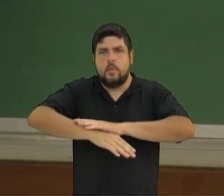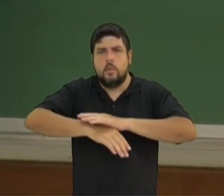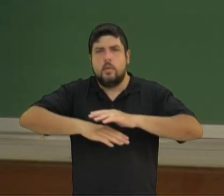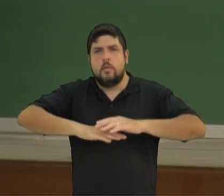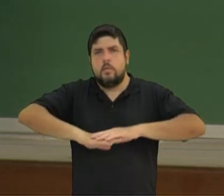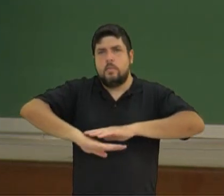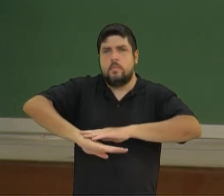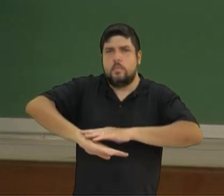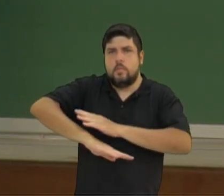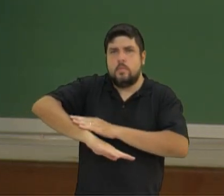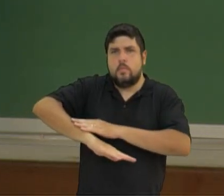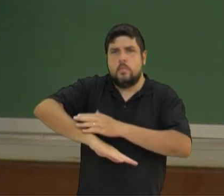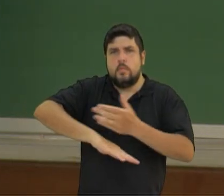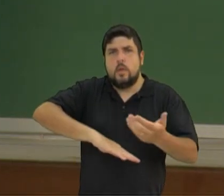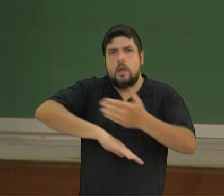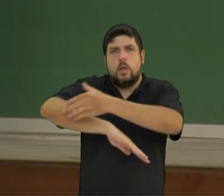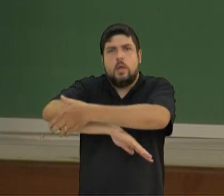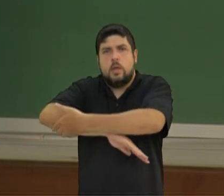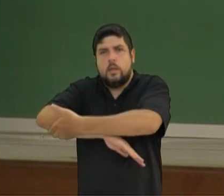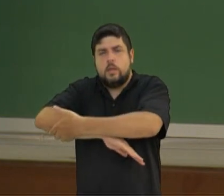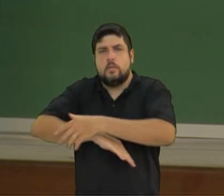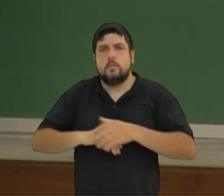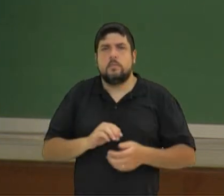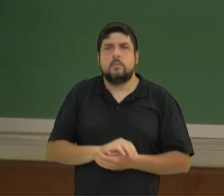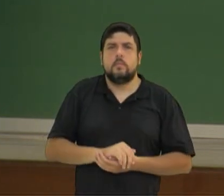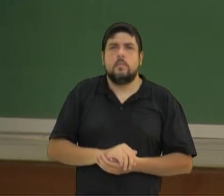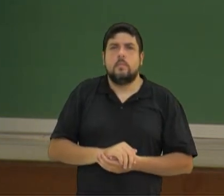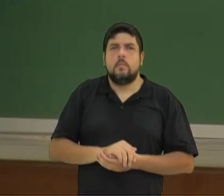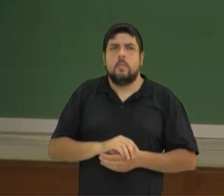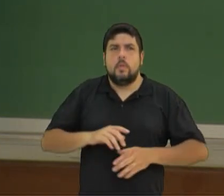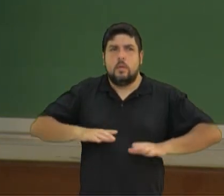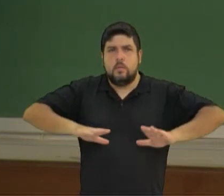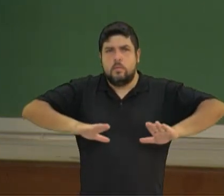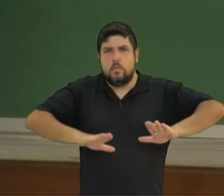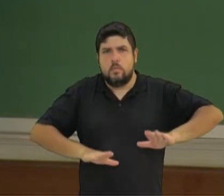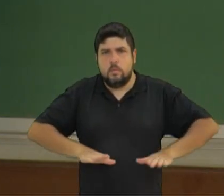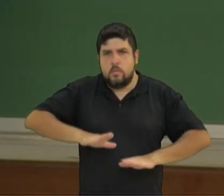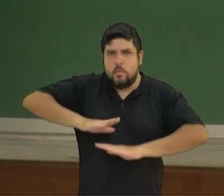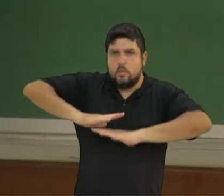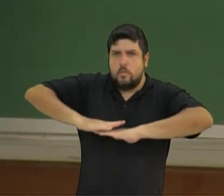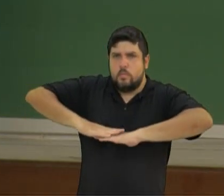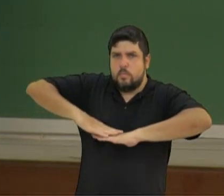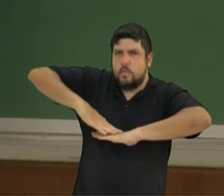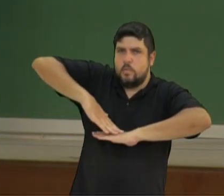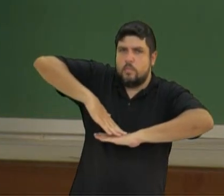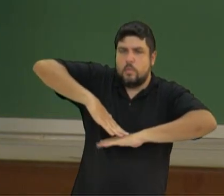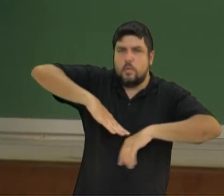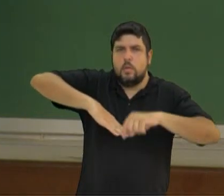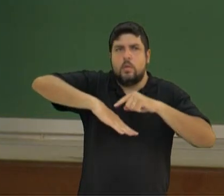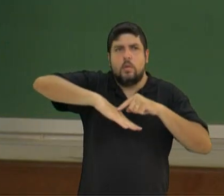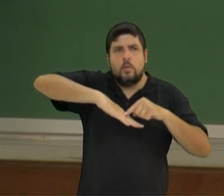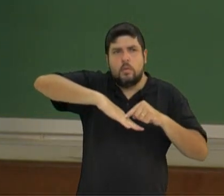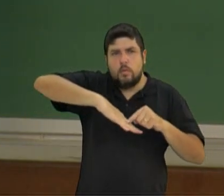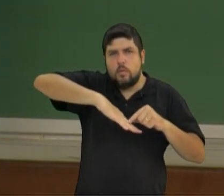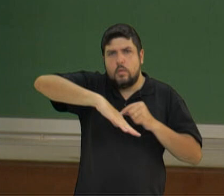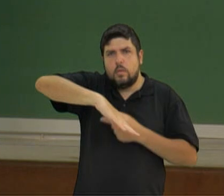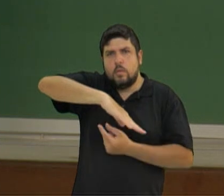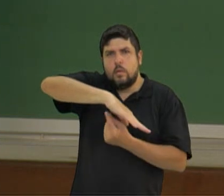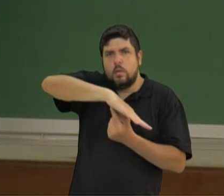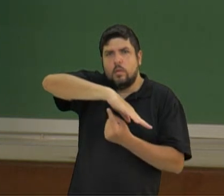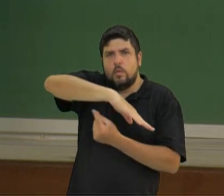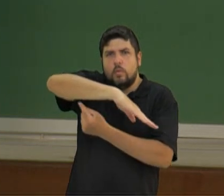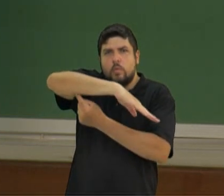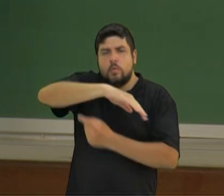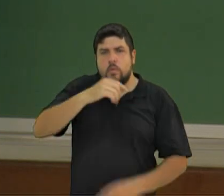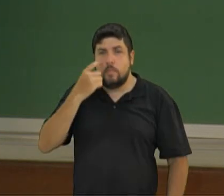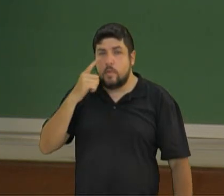porque atrás nós temos a musculatura. Atrás nós temos o músculo e nós temos esse tendão. Então, quando nesse